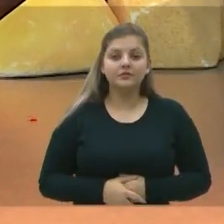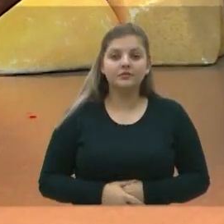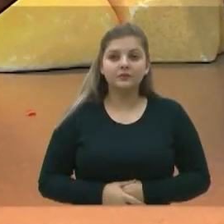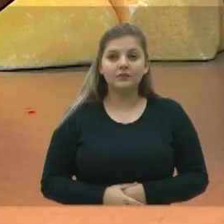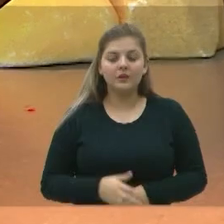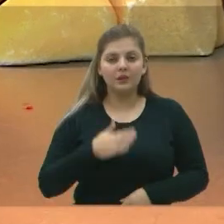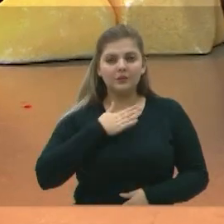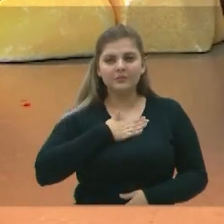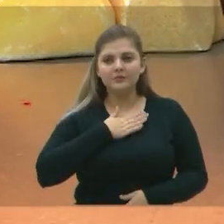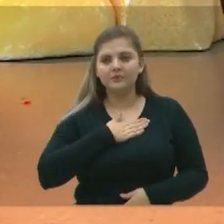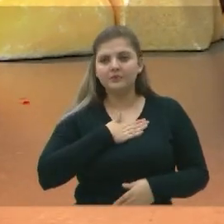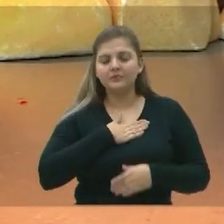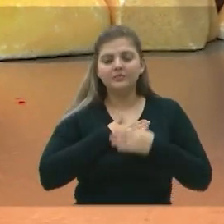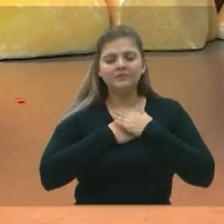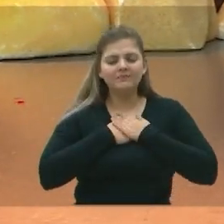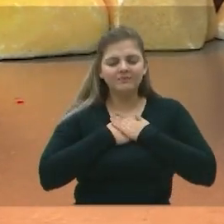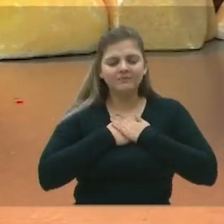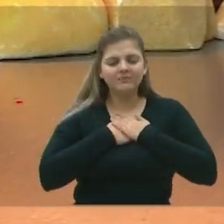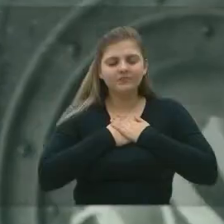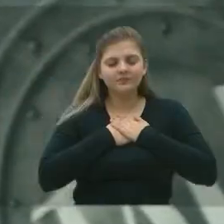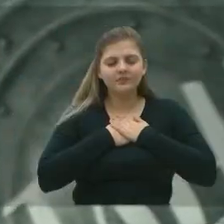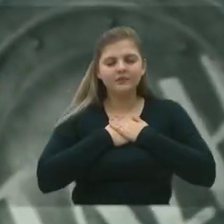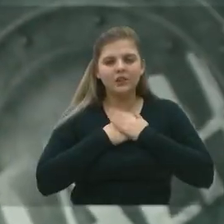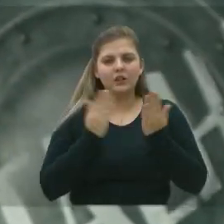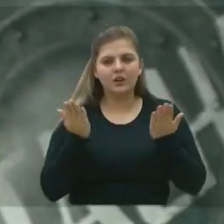Põe a mão assim na direção do seu coração.